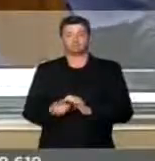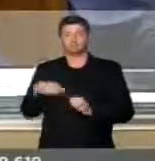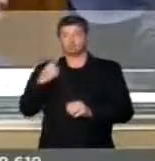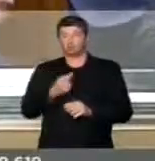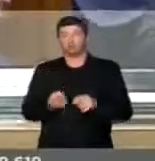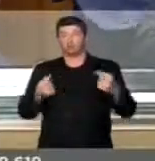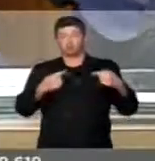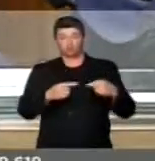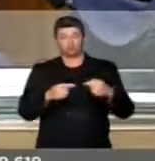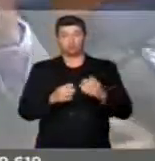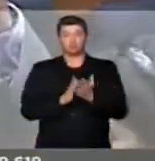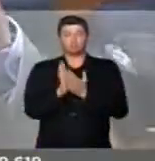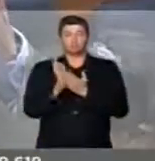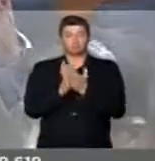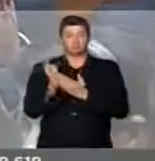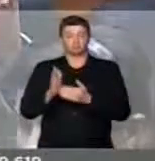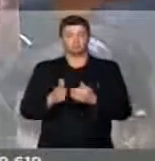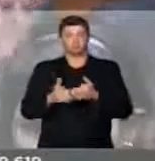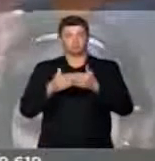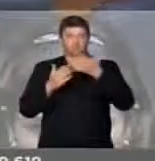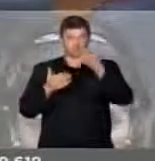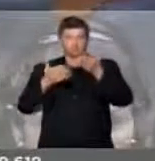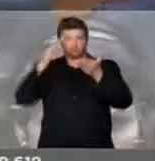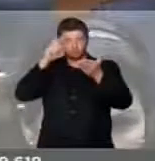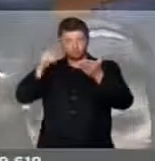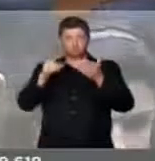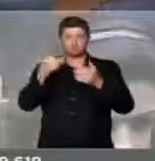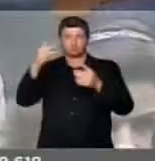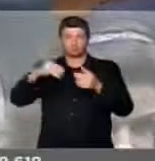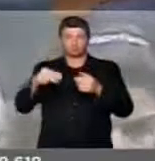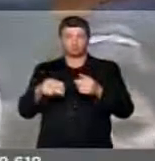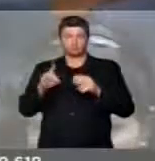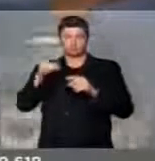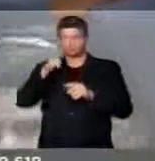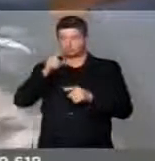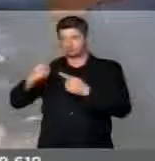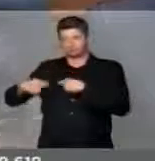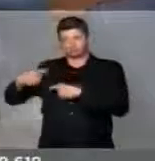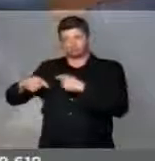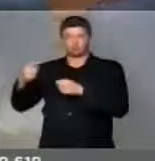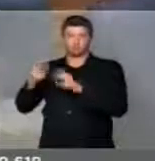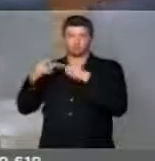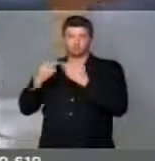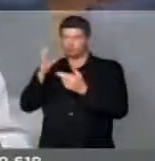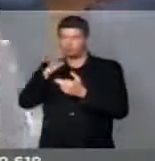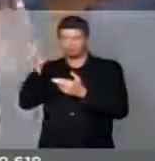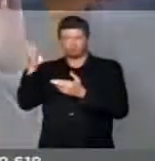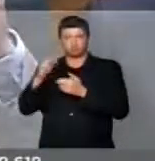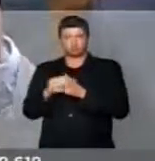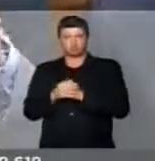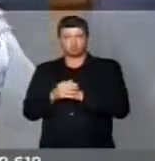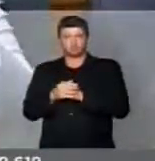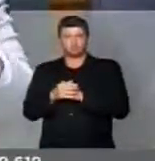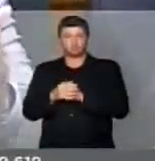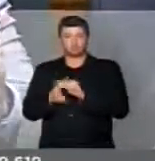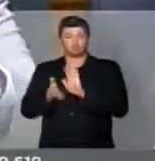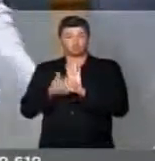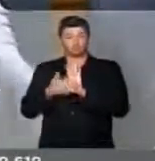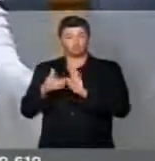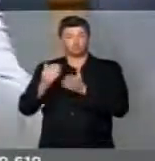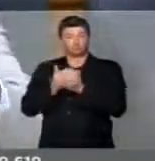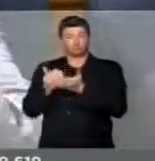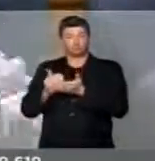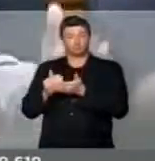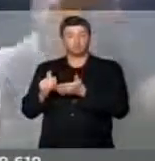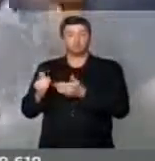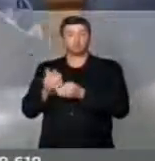Da oposição, pedimos só a Vossa Excelência 3 minutos para que a gente possa fazer uma reunião ali. A gente está propondo fazer